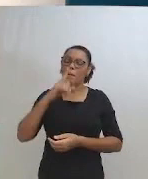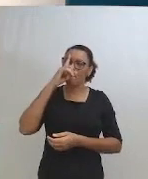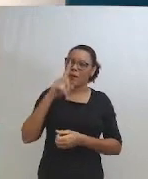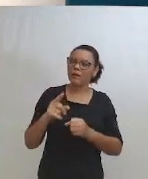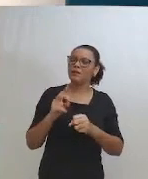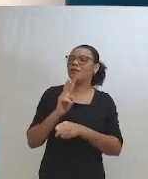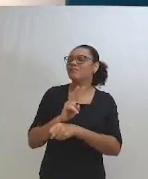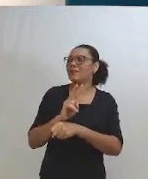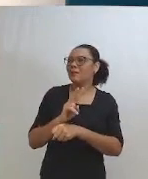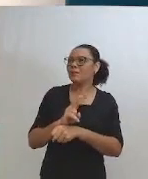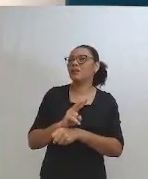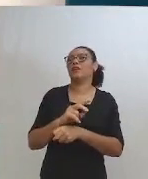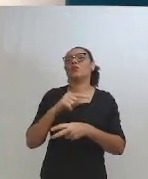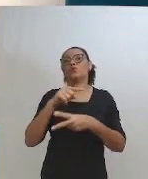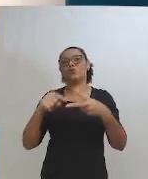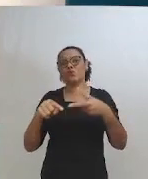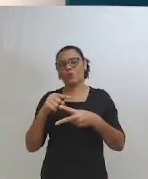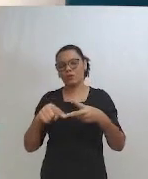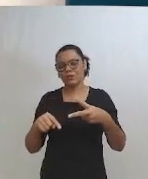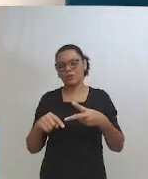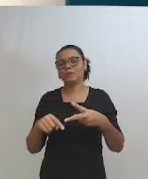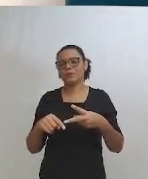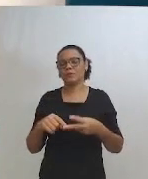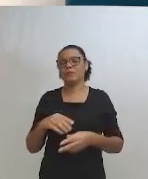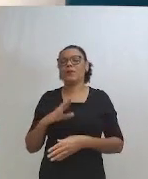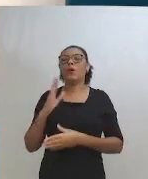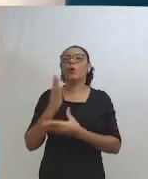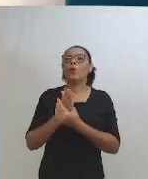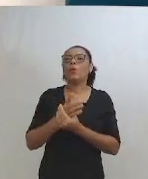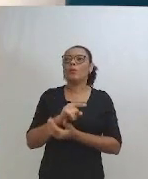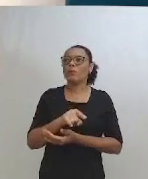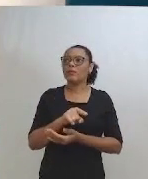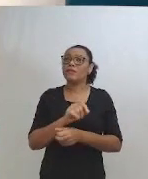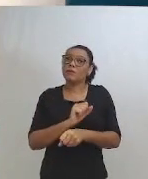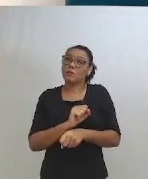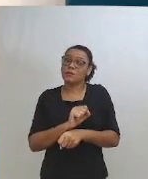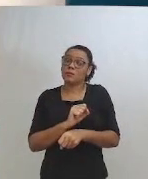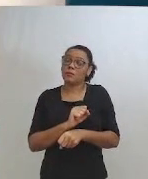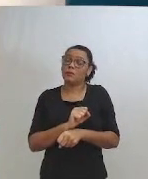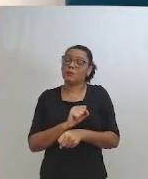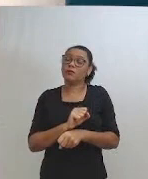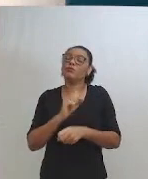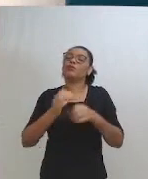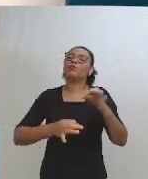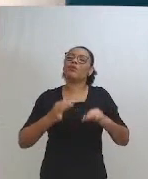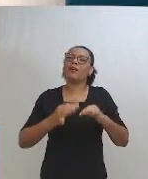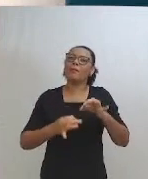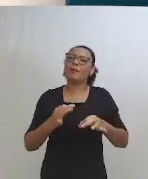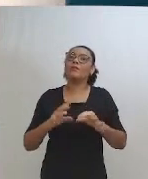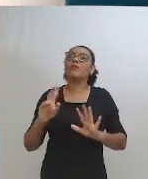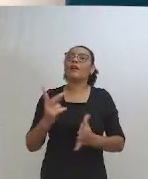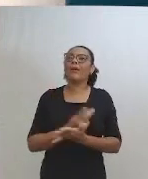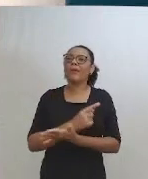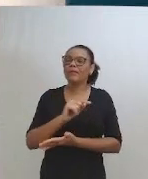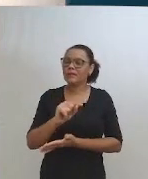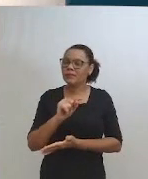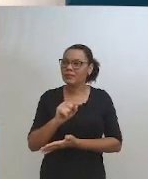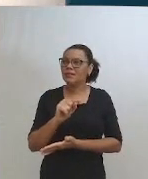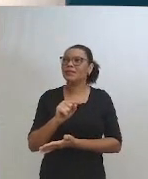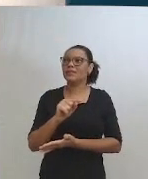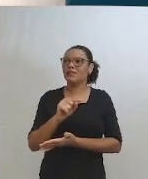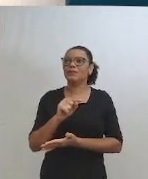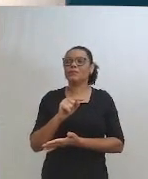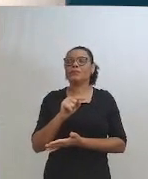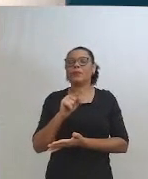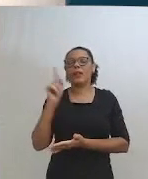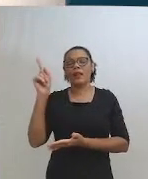RHCs. O processo ficou aguardando, então, o julgamento que acontecia no Supremo Tribunal Federal. Sabemos que